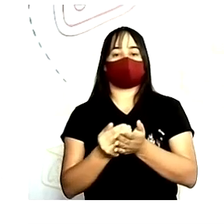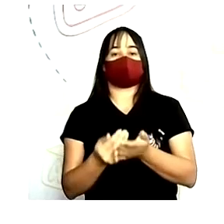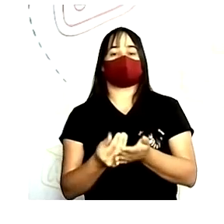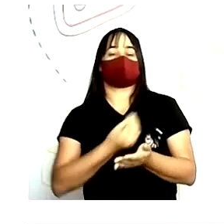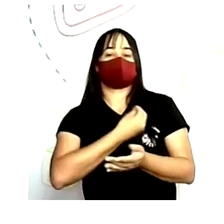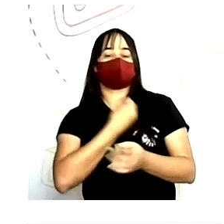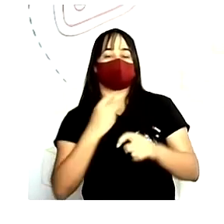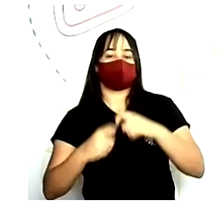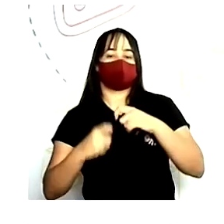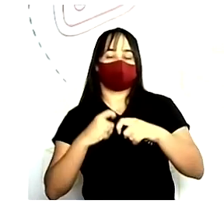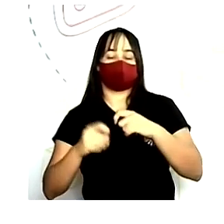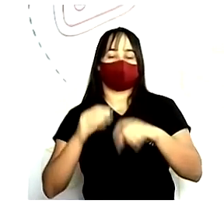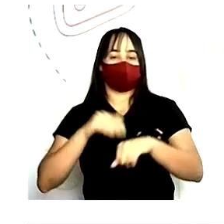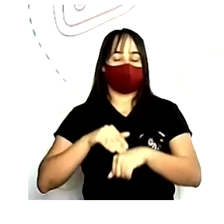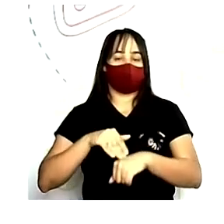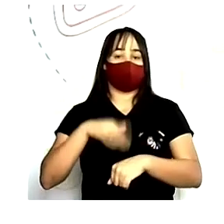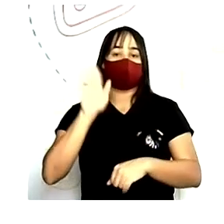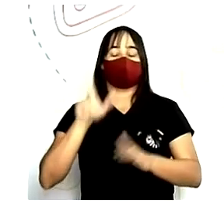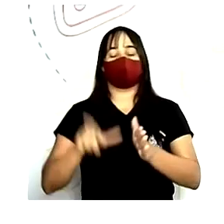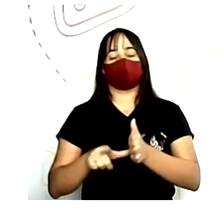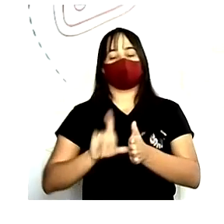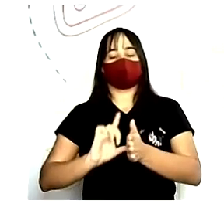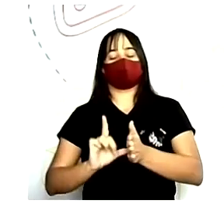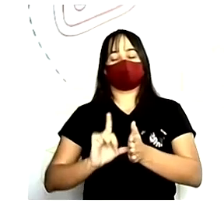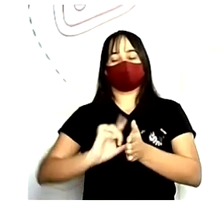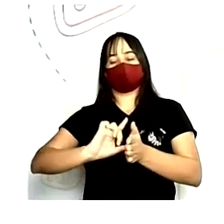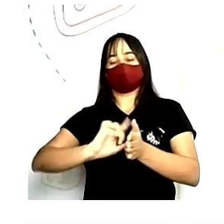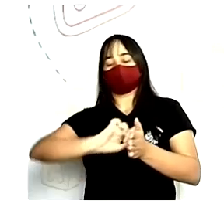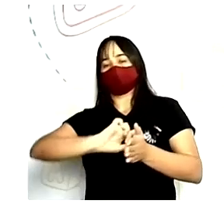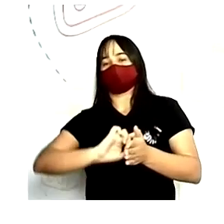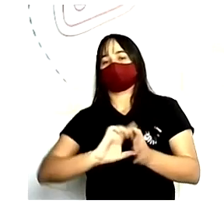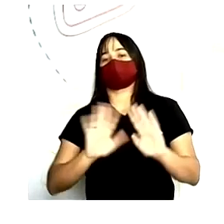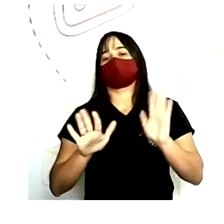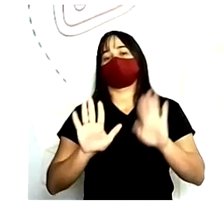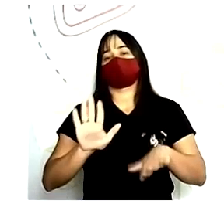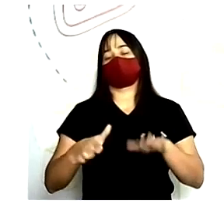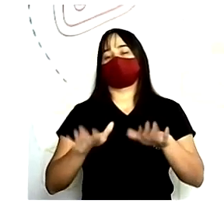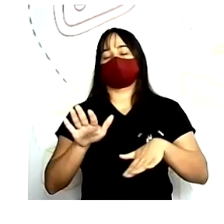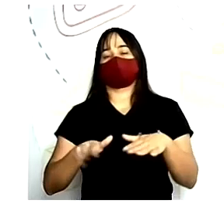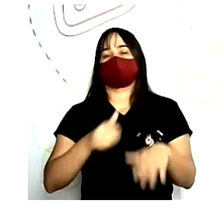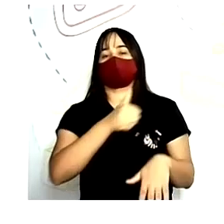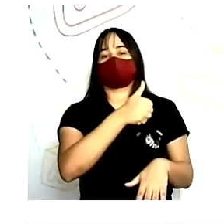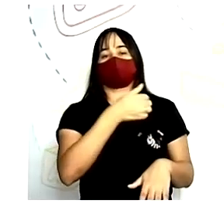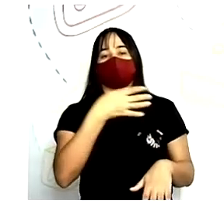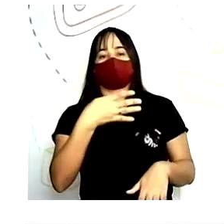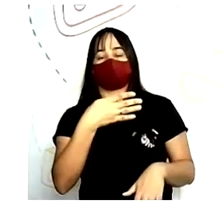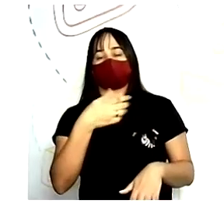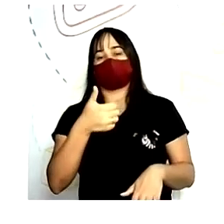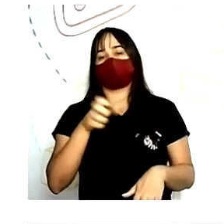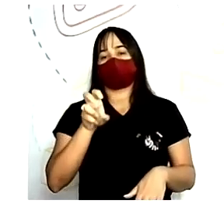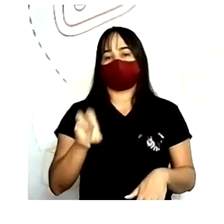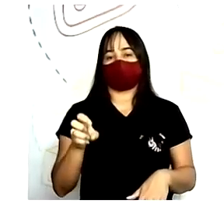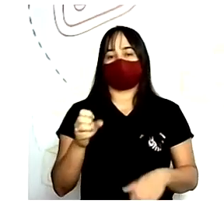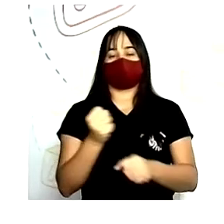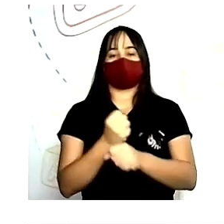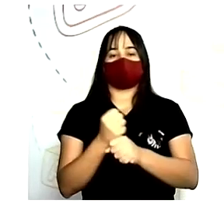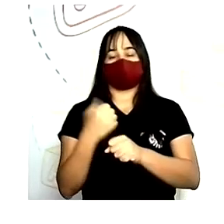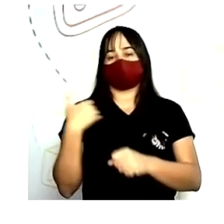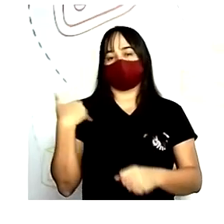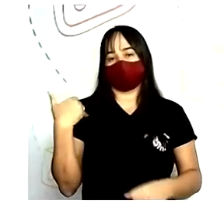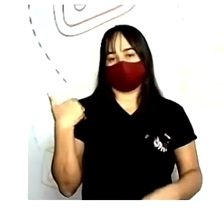hoje em dia a gente sabe como está facilidade nessa área. Então, ó, com 14, 15 anos já estão começando a ter suas relações sexuais. Então, ó,